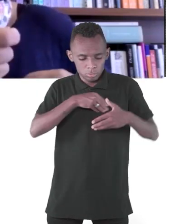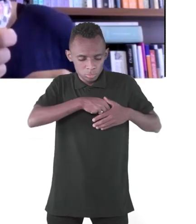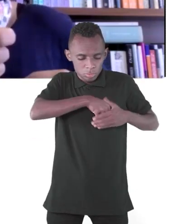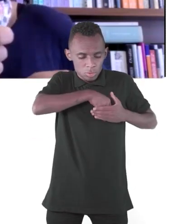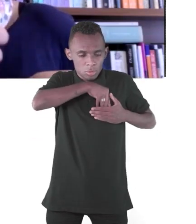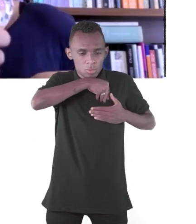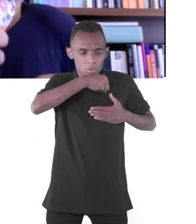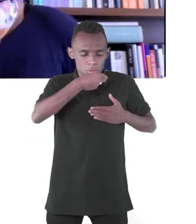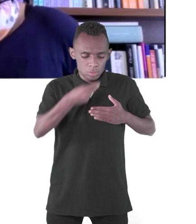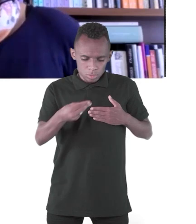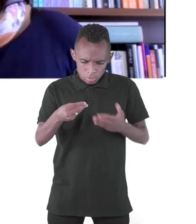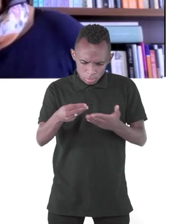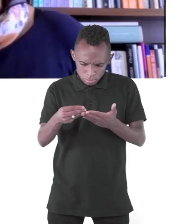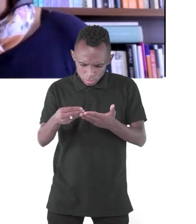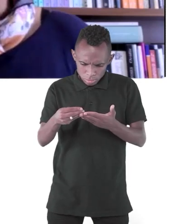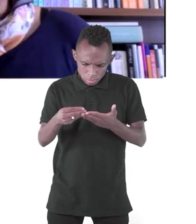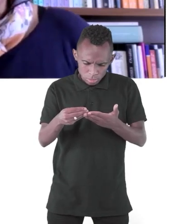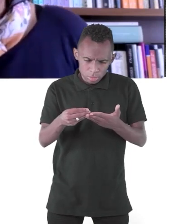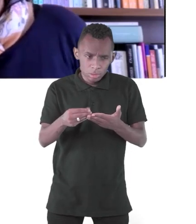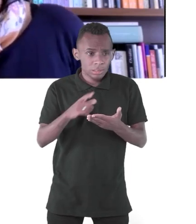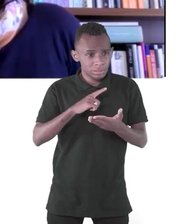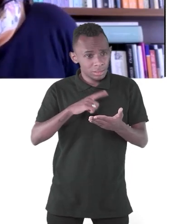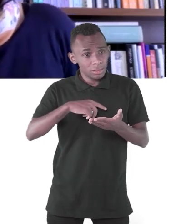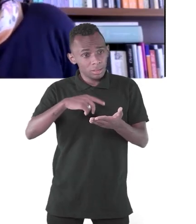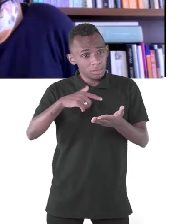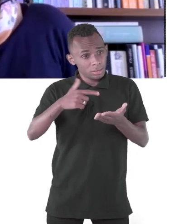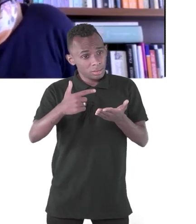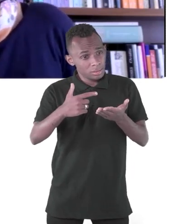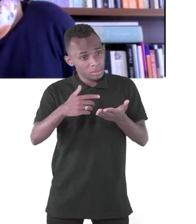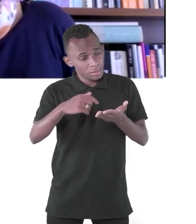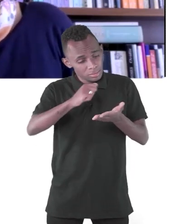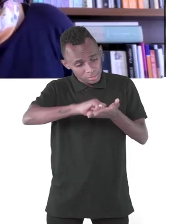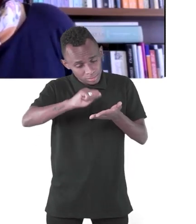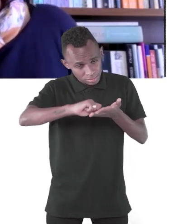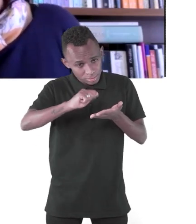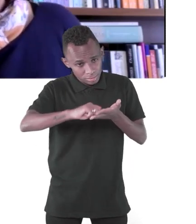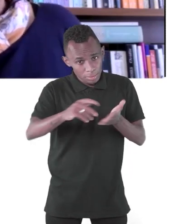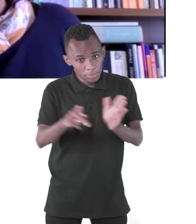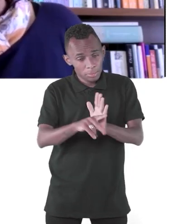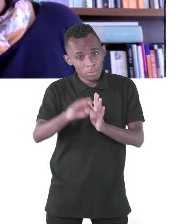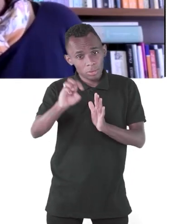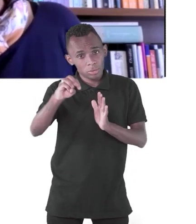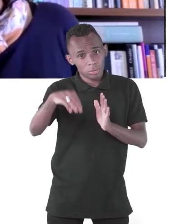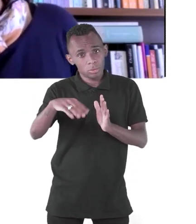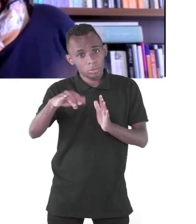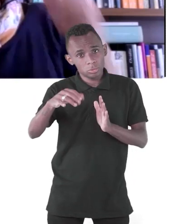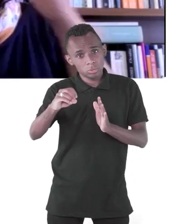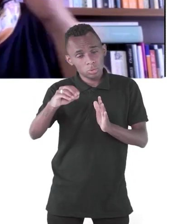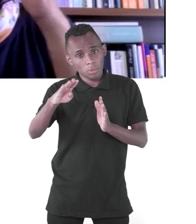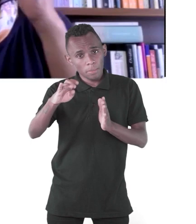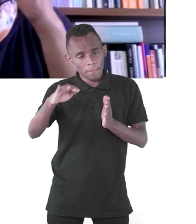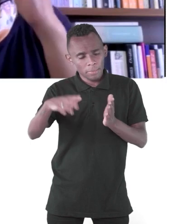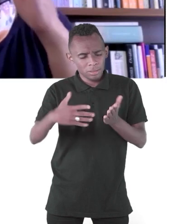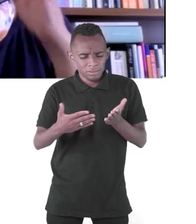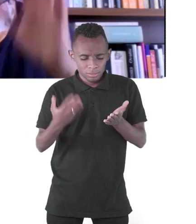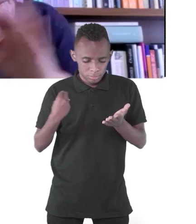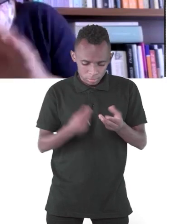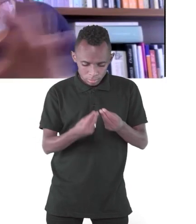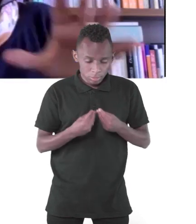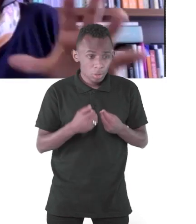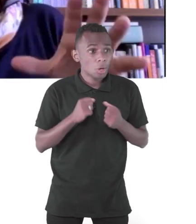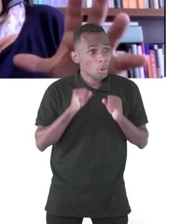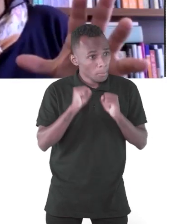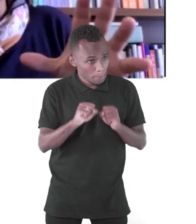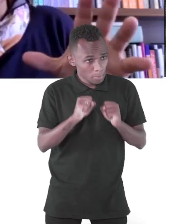da camisa, Patrícia, tenho aqui essa letrinha do Tom Jobim, que ele me deu há não sei quanto tempo,